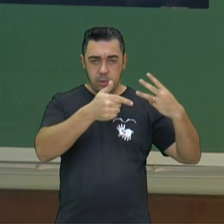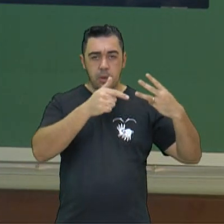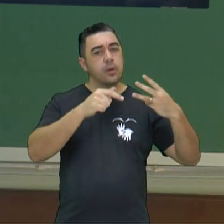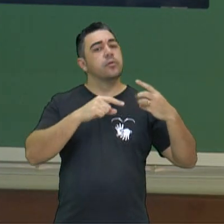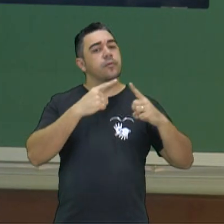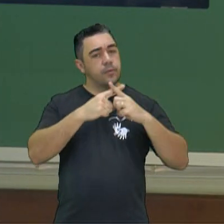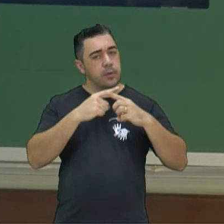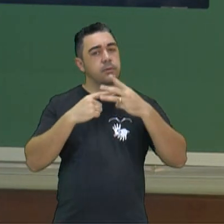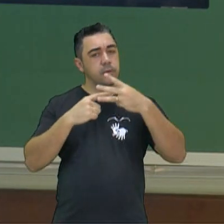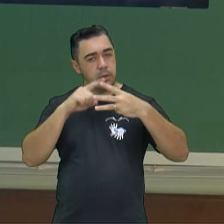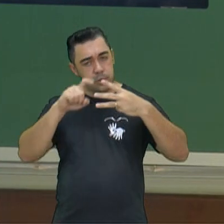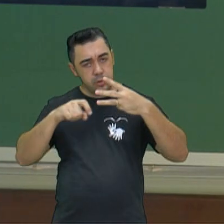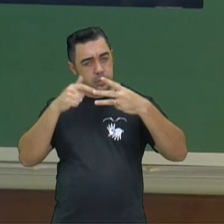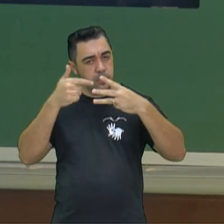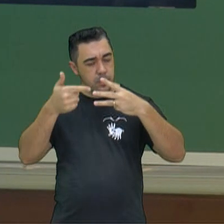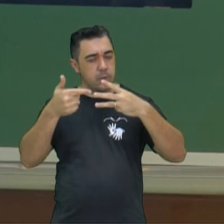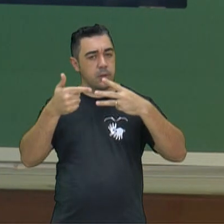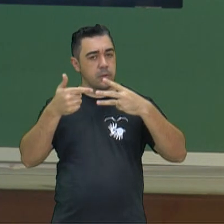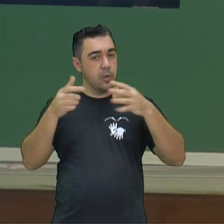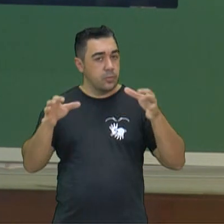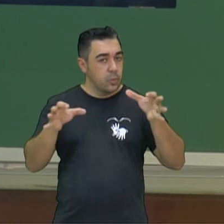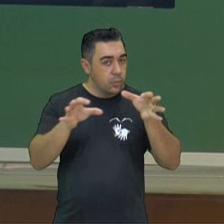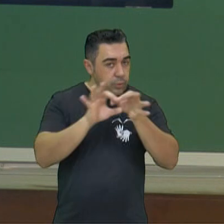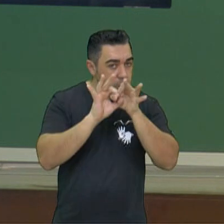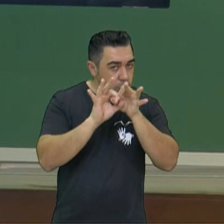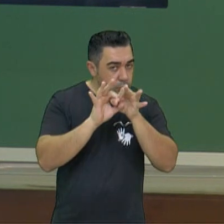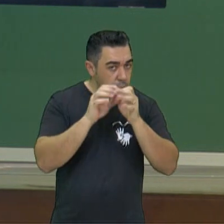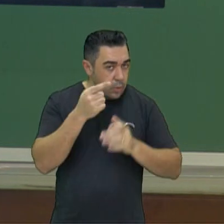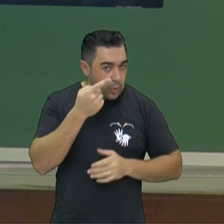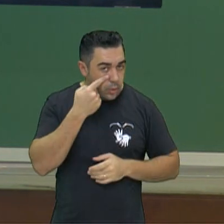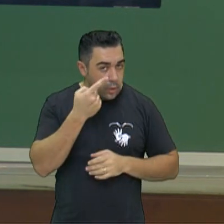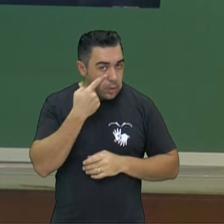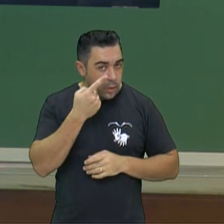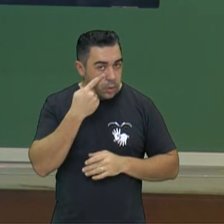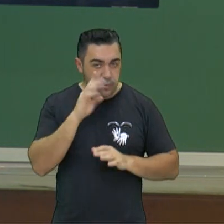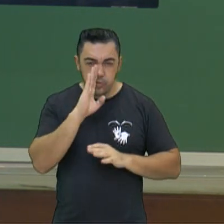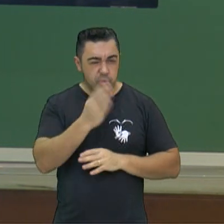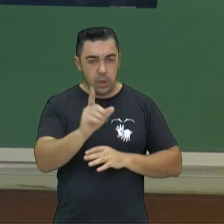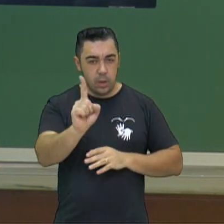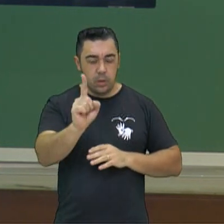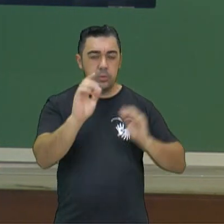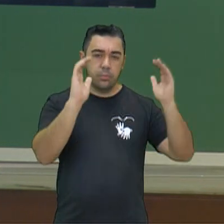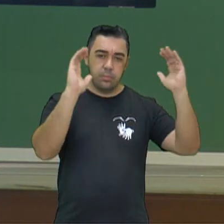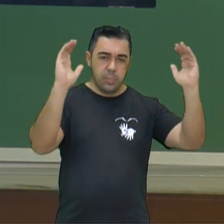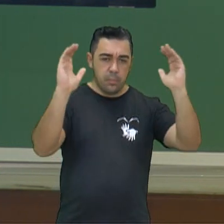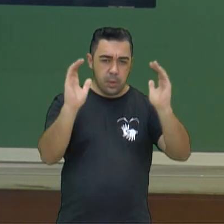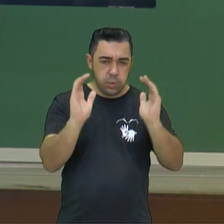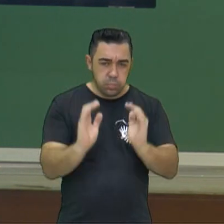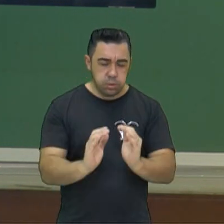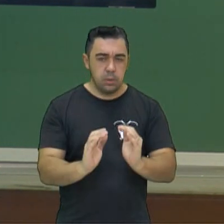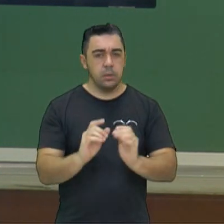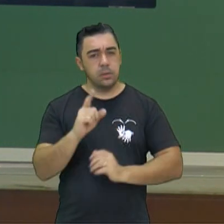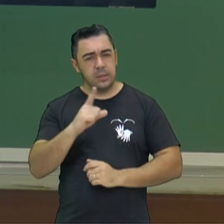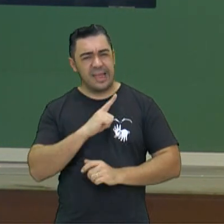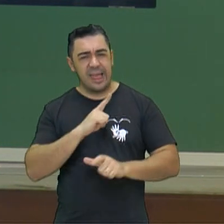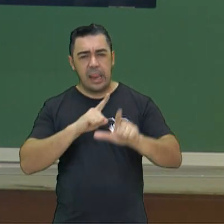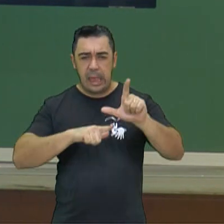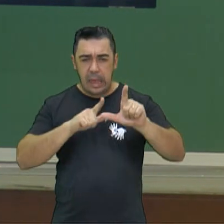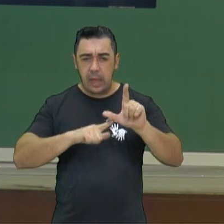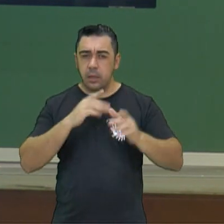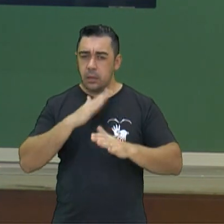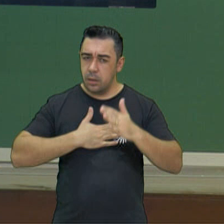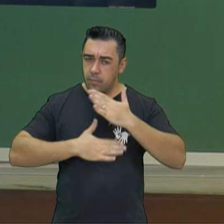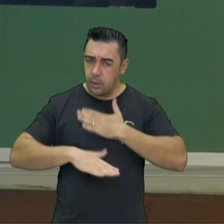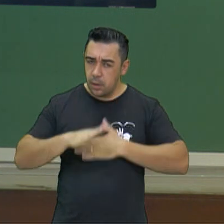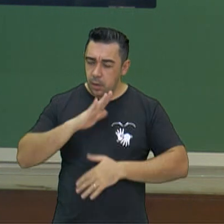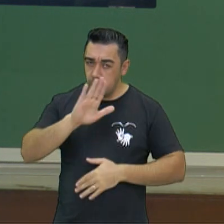ficou. Então, primeiro eu estou unindo os termos, tá? Eu não vou fazer direto, porque como tem muita letra e número, é bom fazer